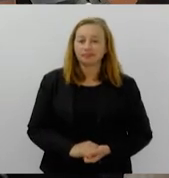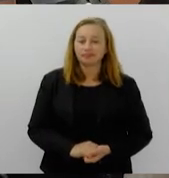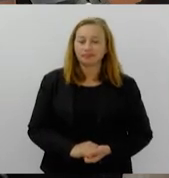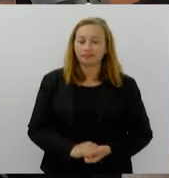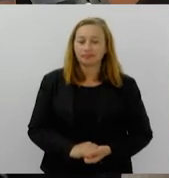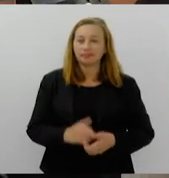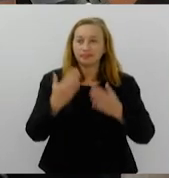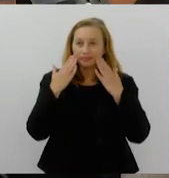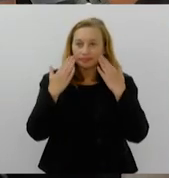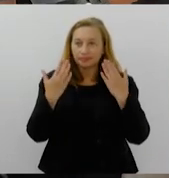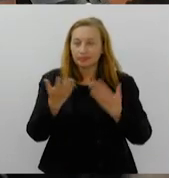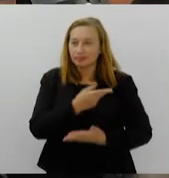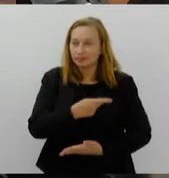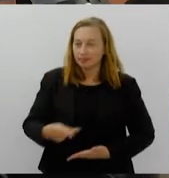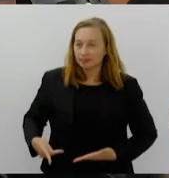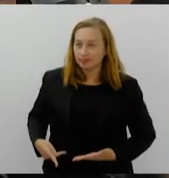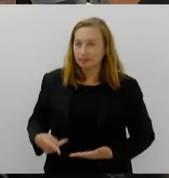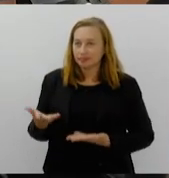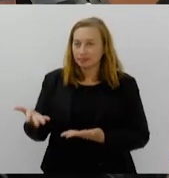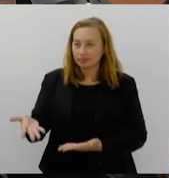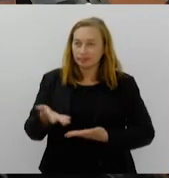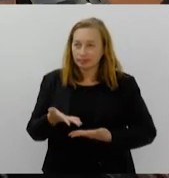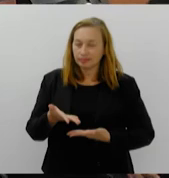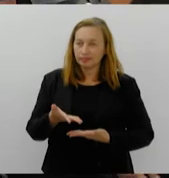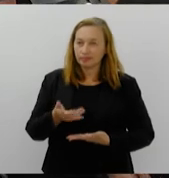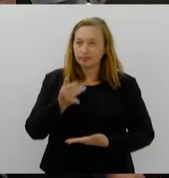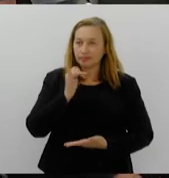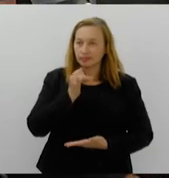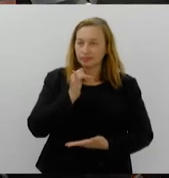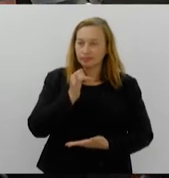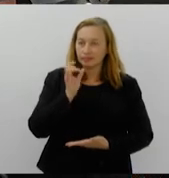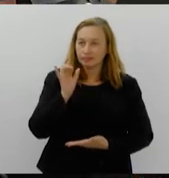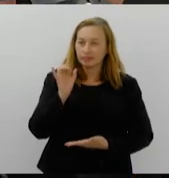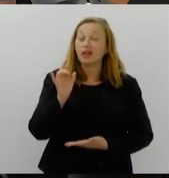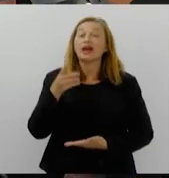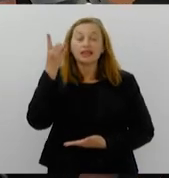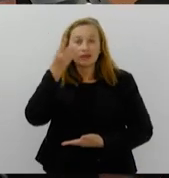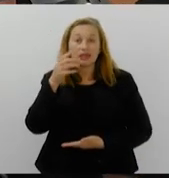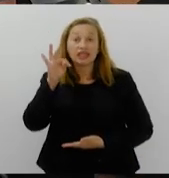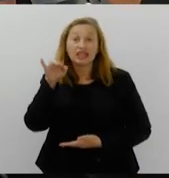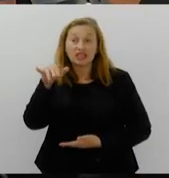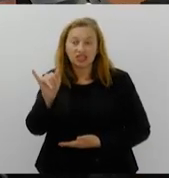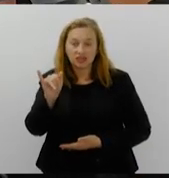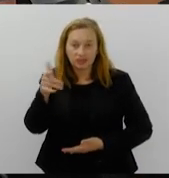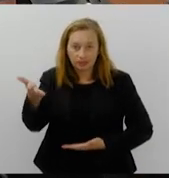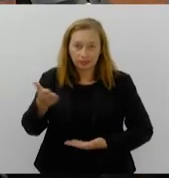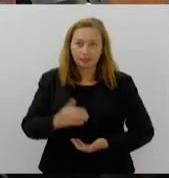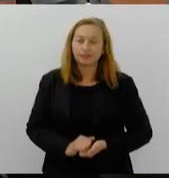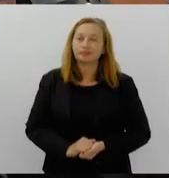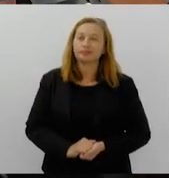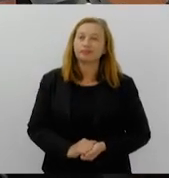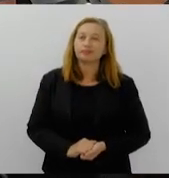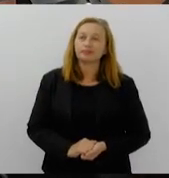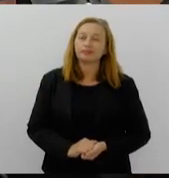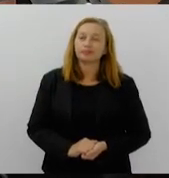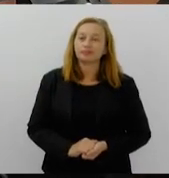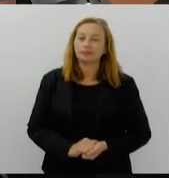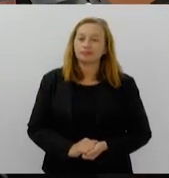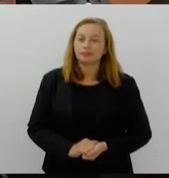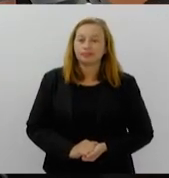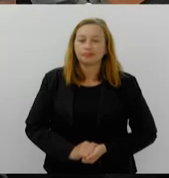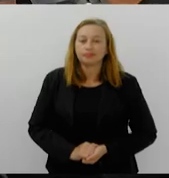A presidência designa relatoria especial... Ah, não. O deputado Tandy Vieira. Tandy Vieira, que está